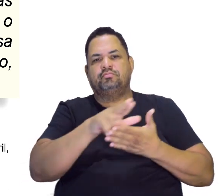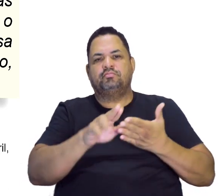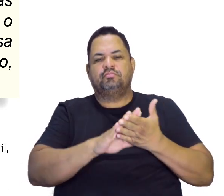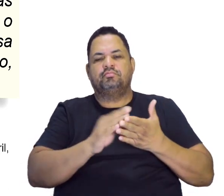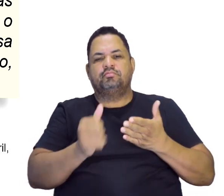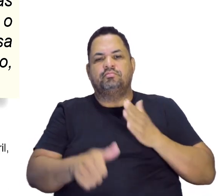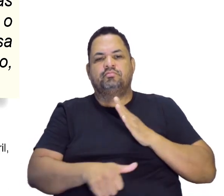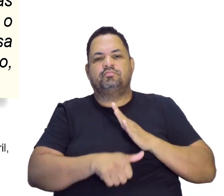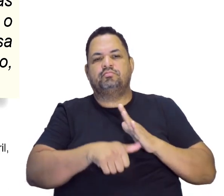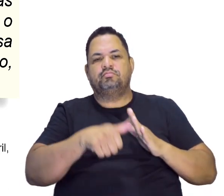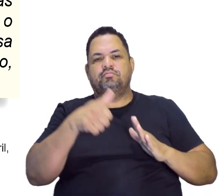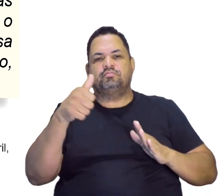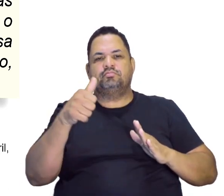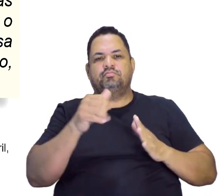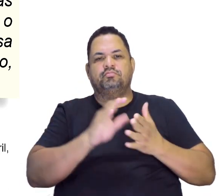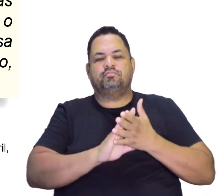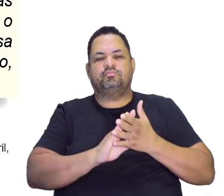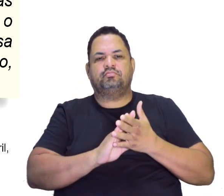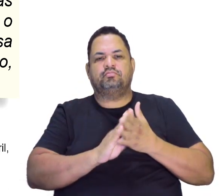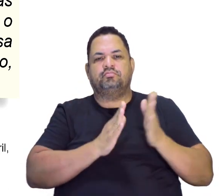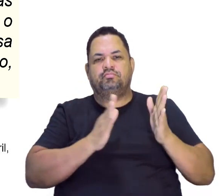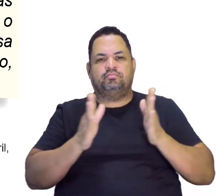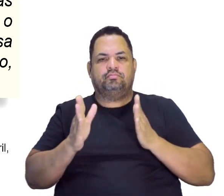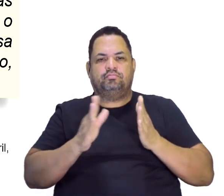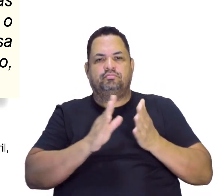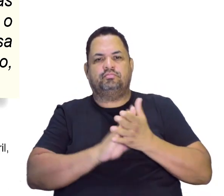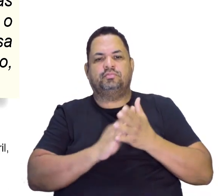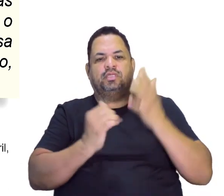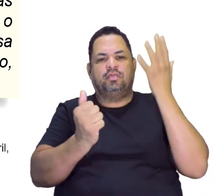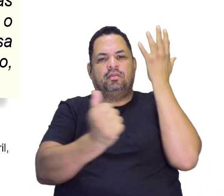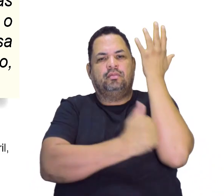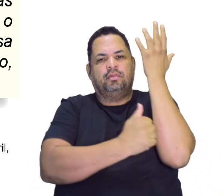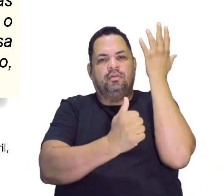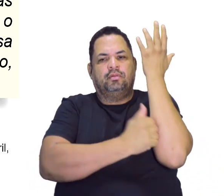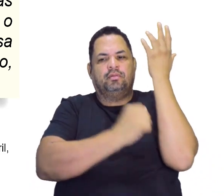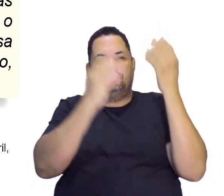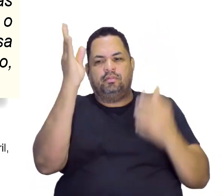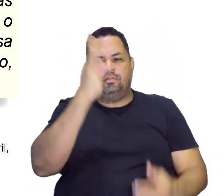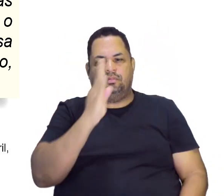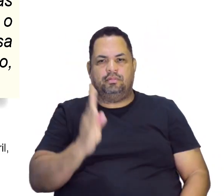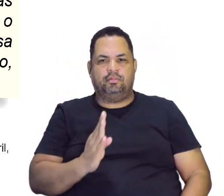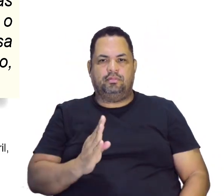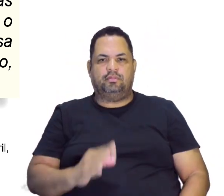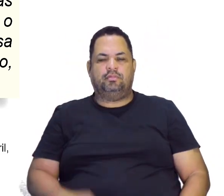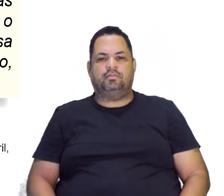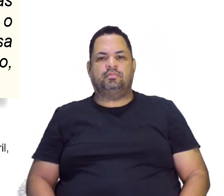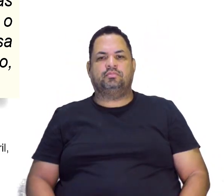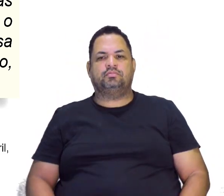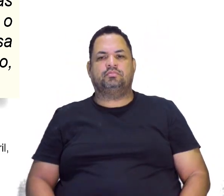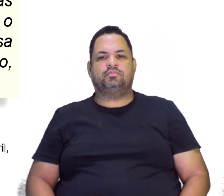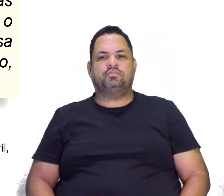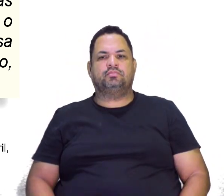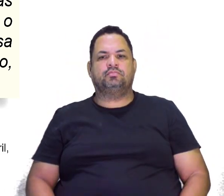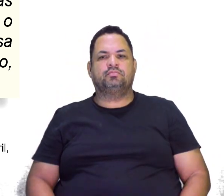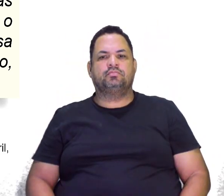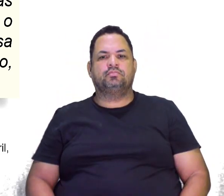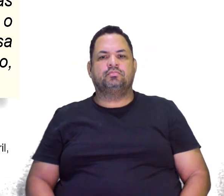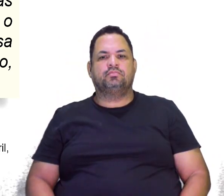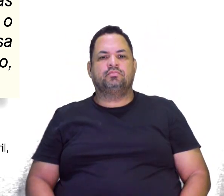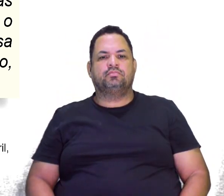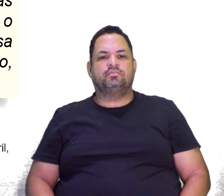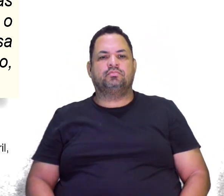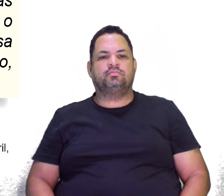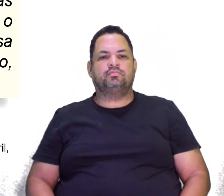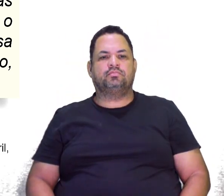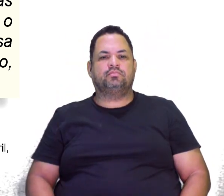das a primeira frase foi a fase Pau Brasil eh onde ela faz aqui